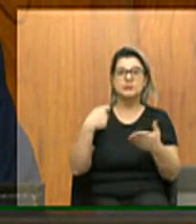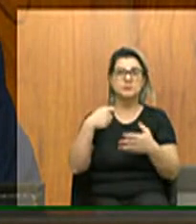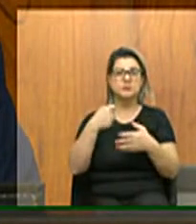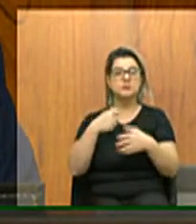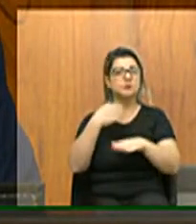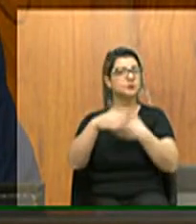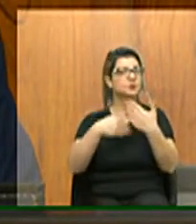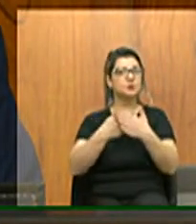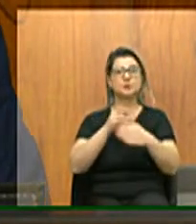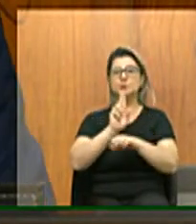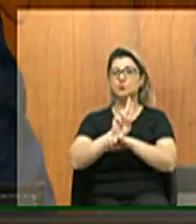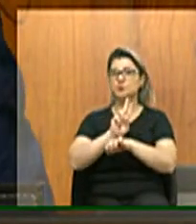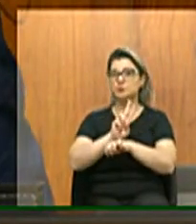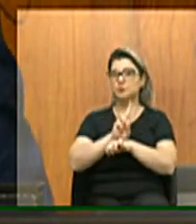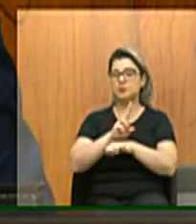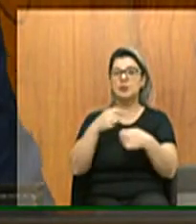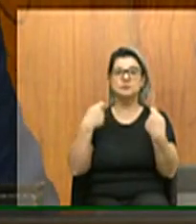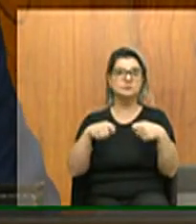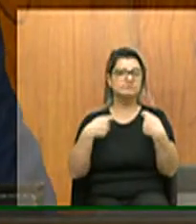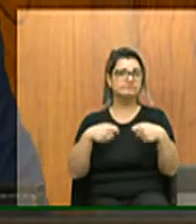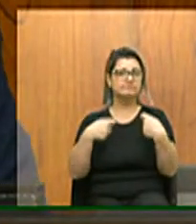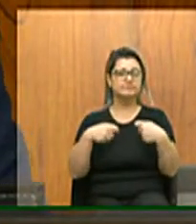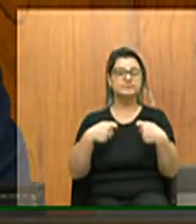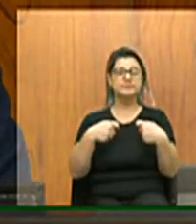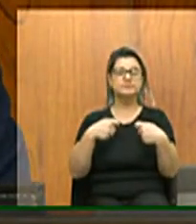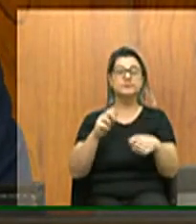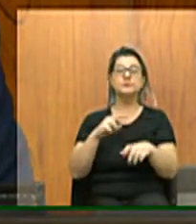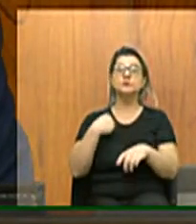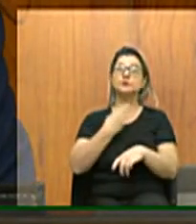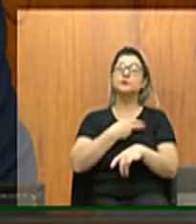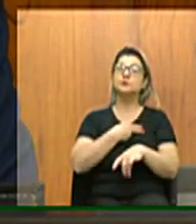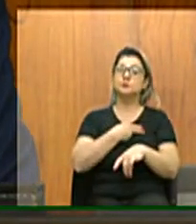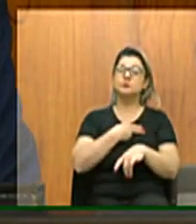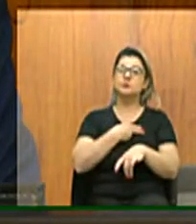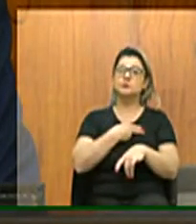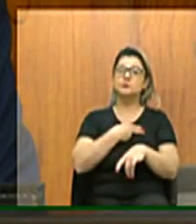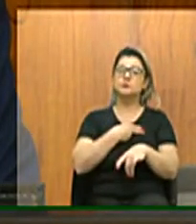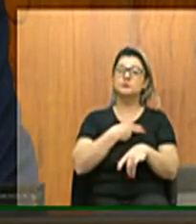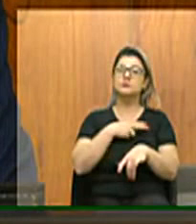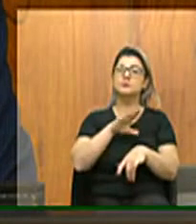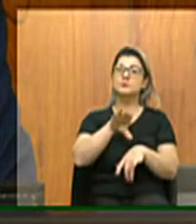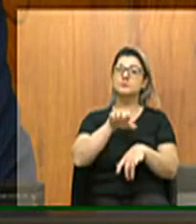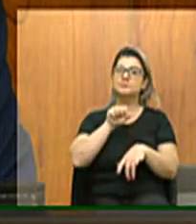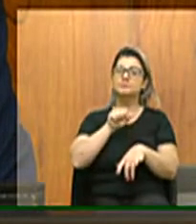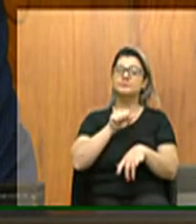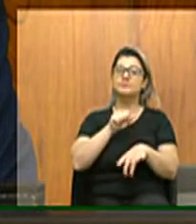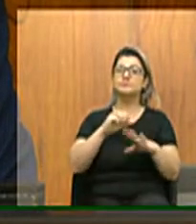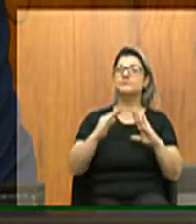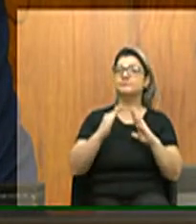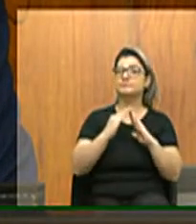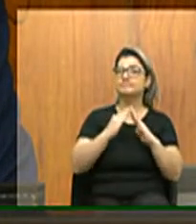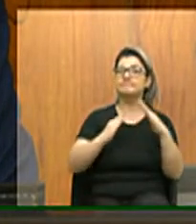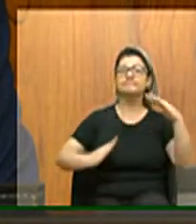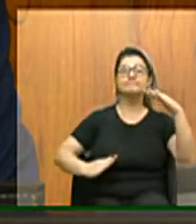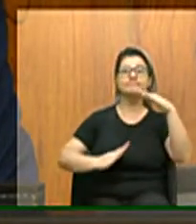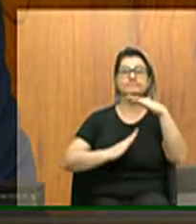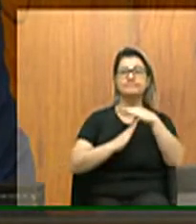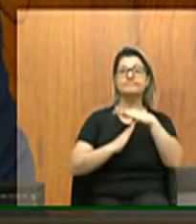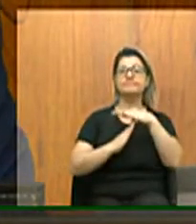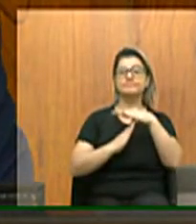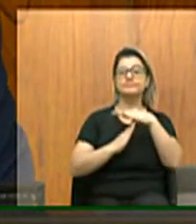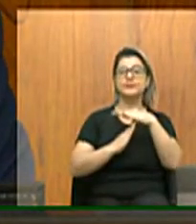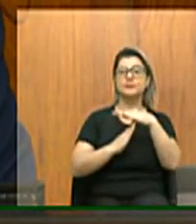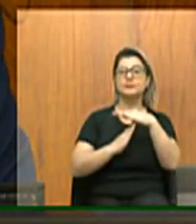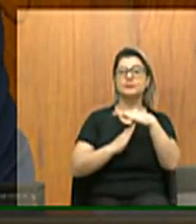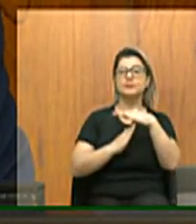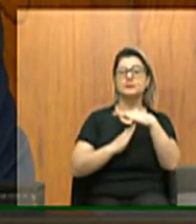e medidas necessárias, que nós adotamos aqui na Casa uma limitação, pelo